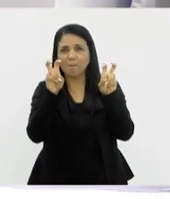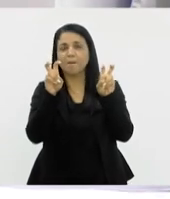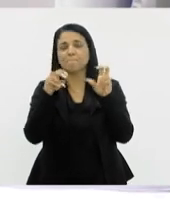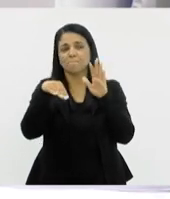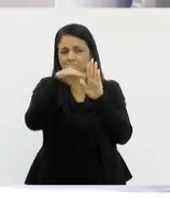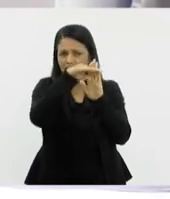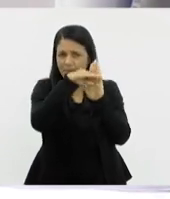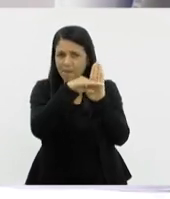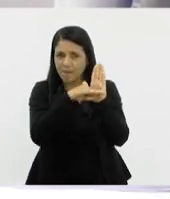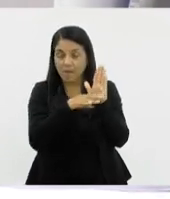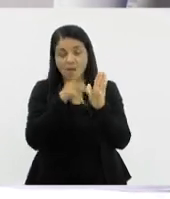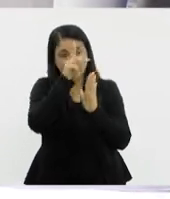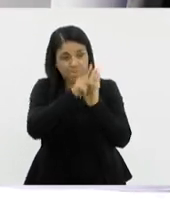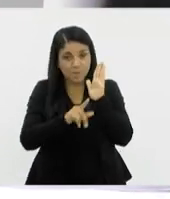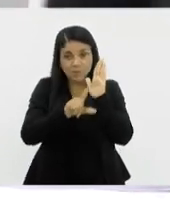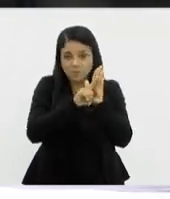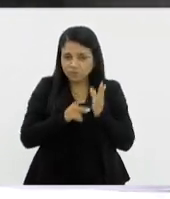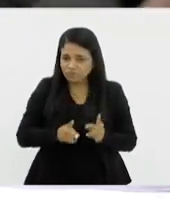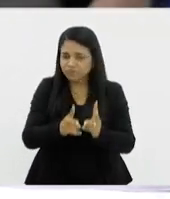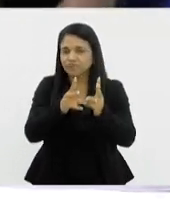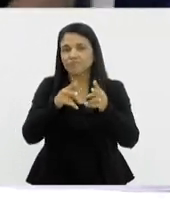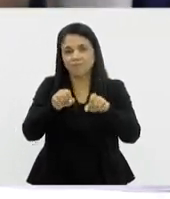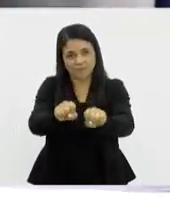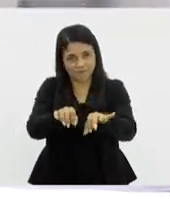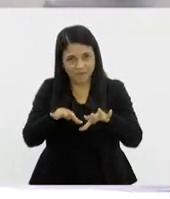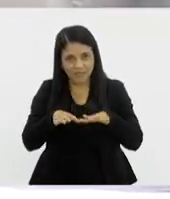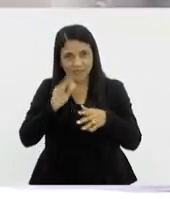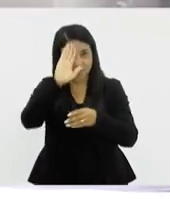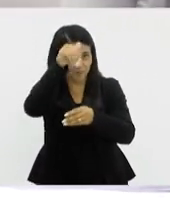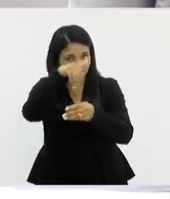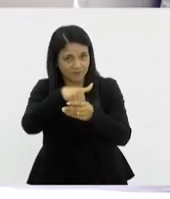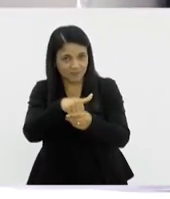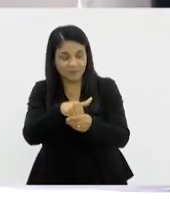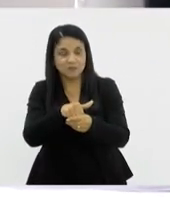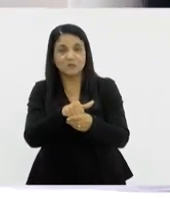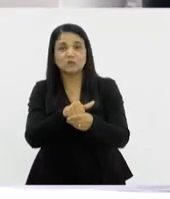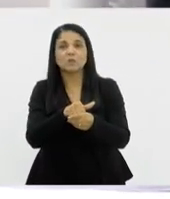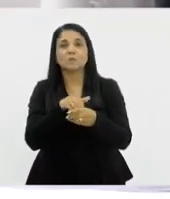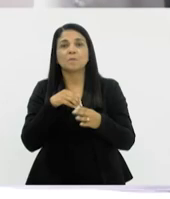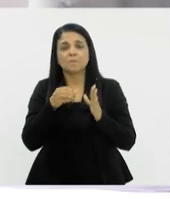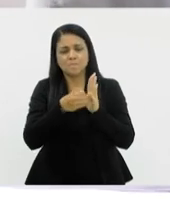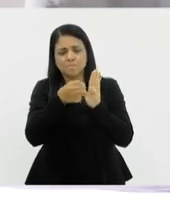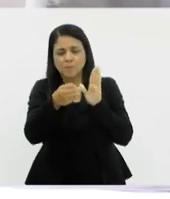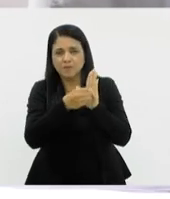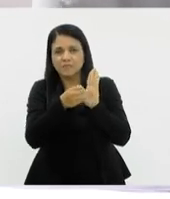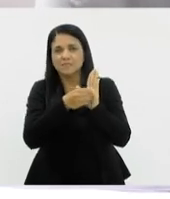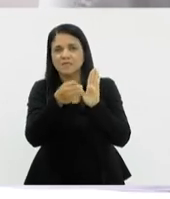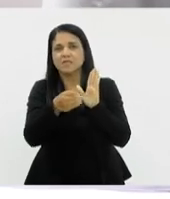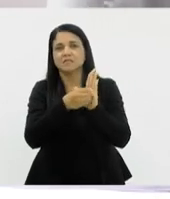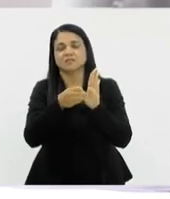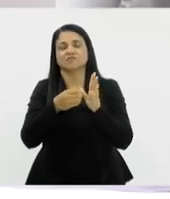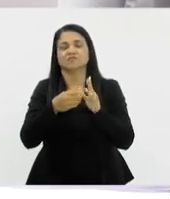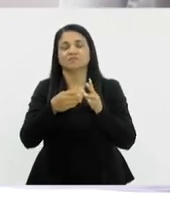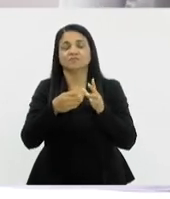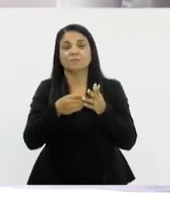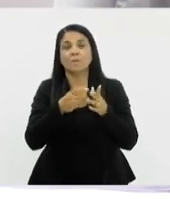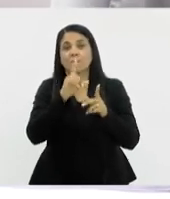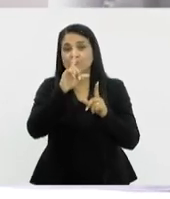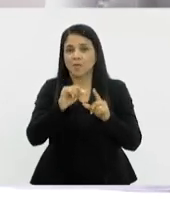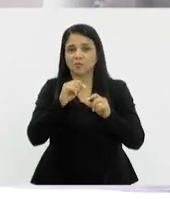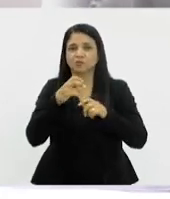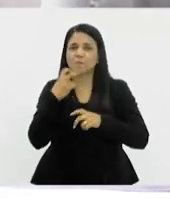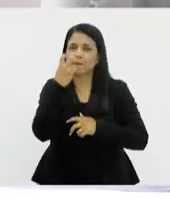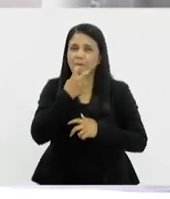com que os projetos sigam para o plenário, cada vez mais com menos pareceres verbais no plenário. Presidente, e os projetos